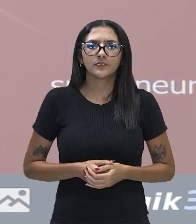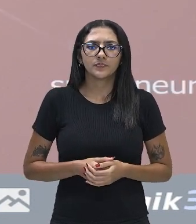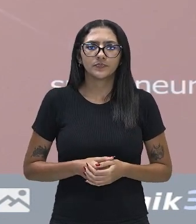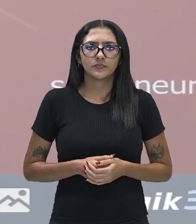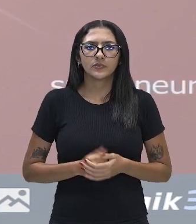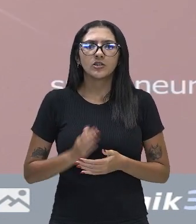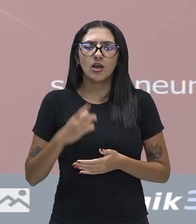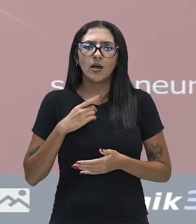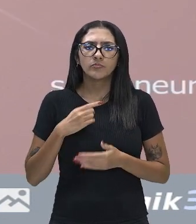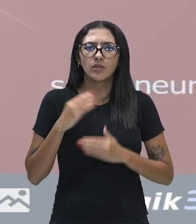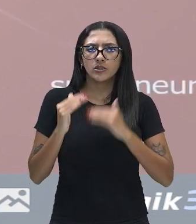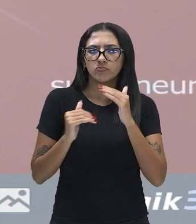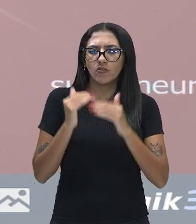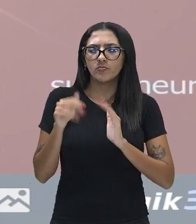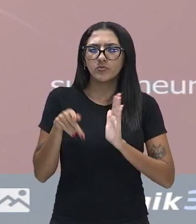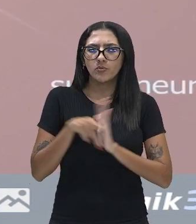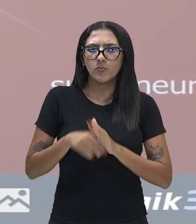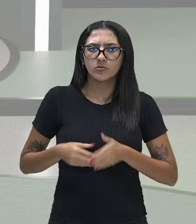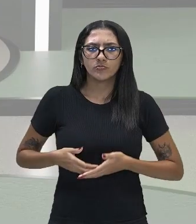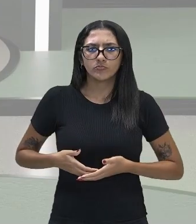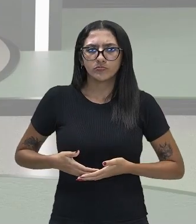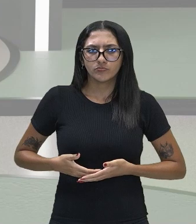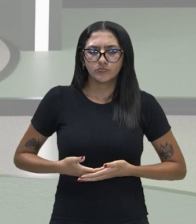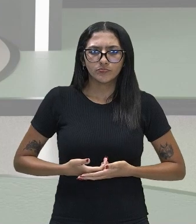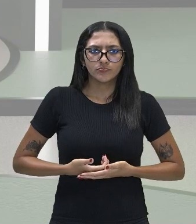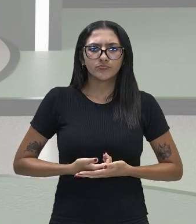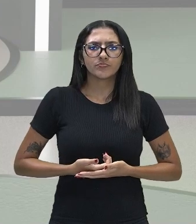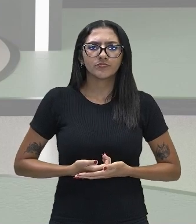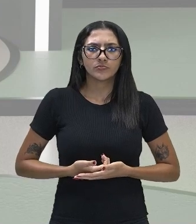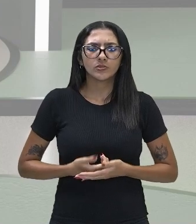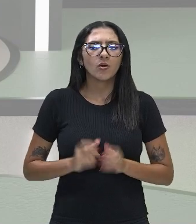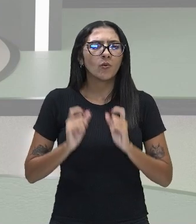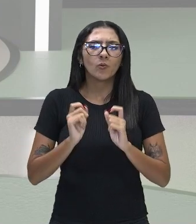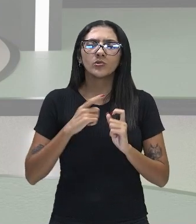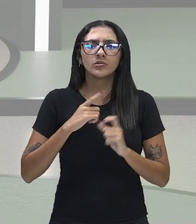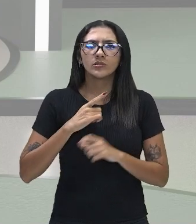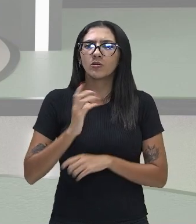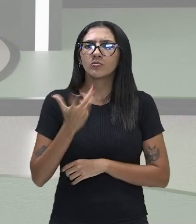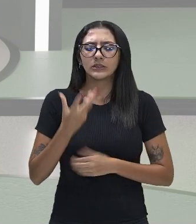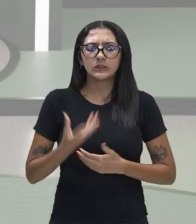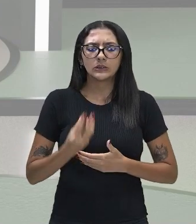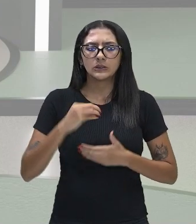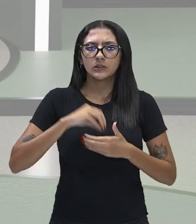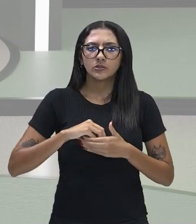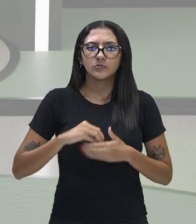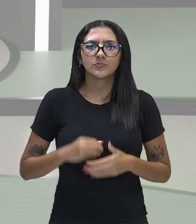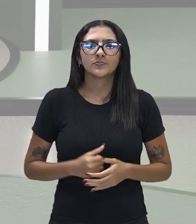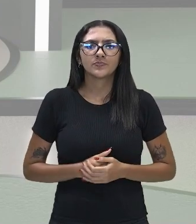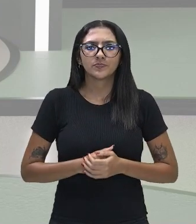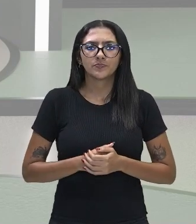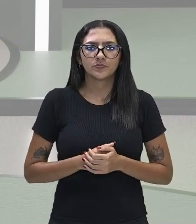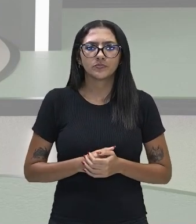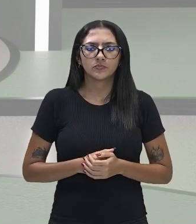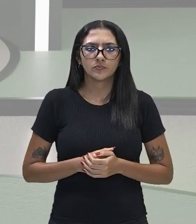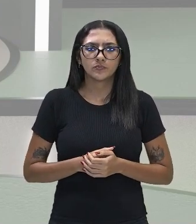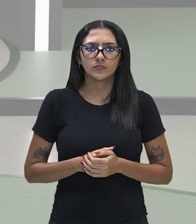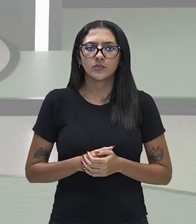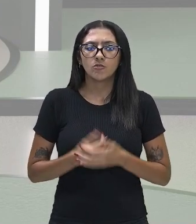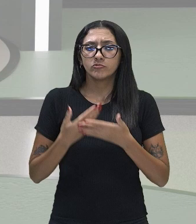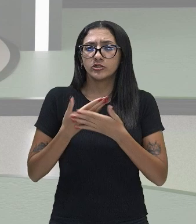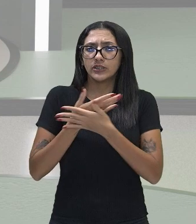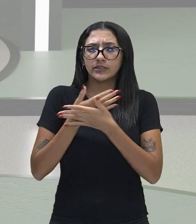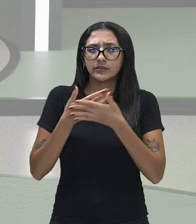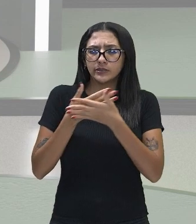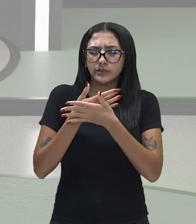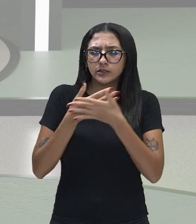desenvolvimento embrionário que nós estamos visualizando aí, o que vai ocorrer? O desenvolvimento dos tecidos,